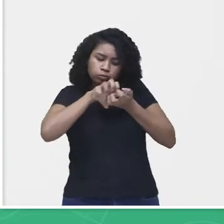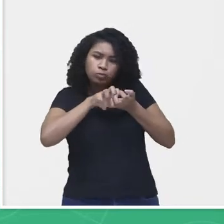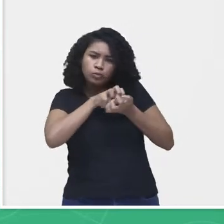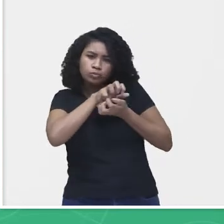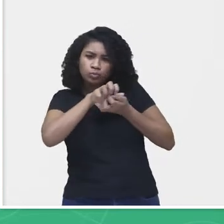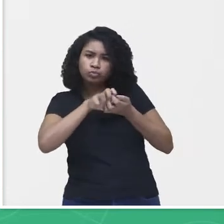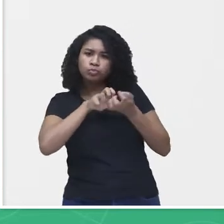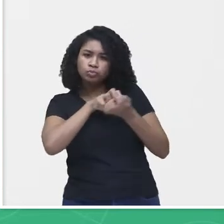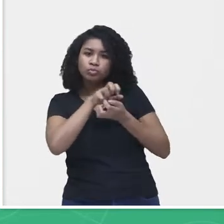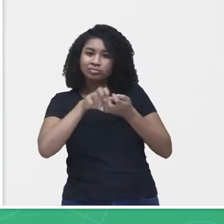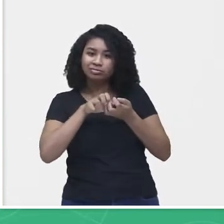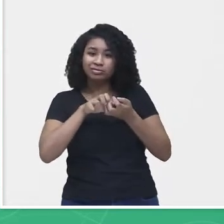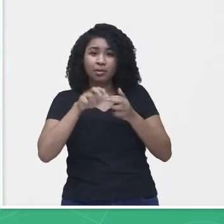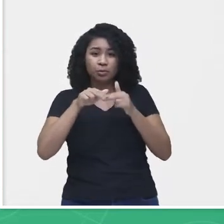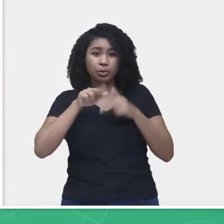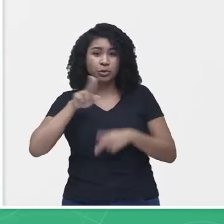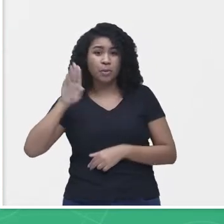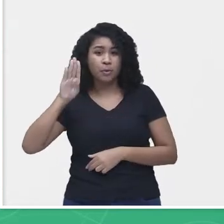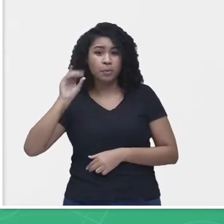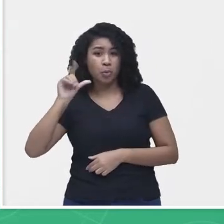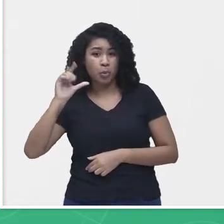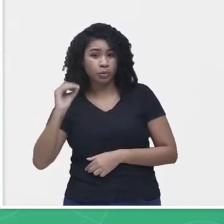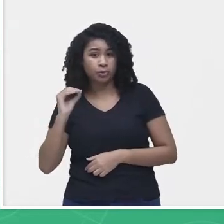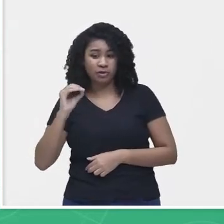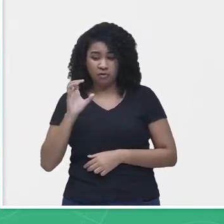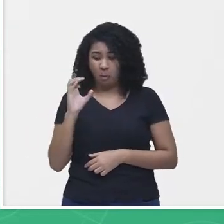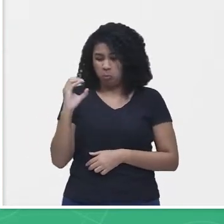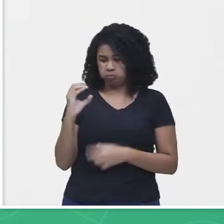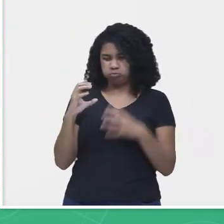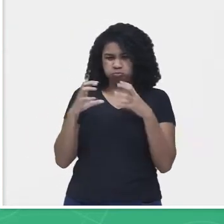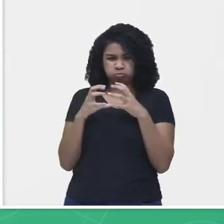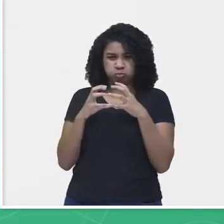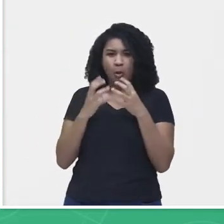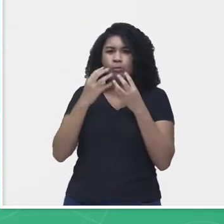e passa a ser chamado de bolo alimentar. Esse bolo